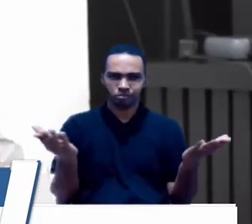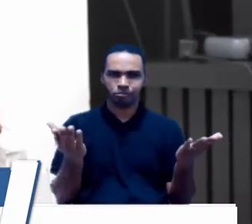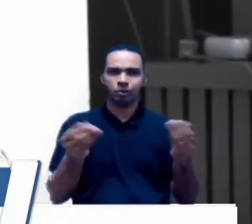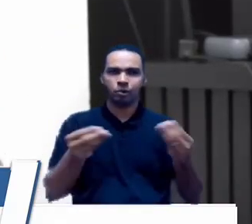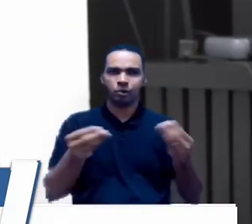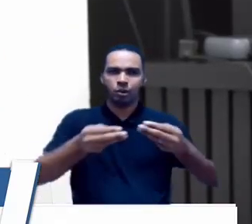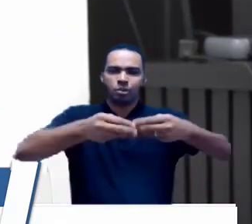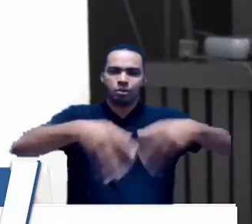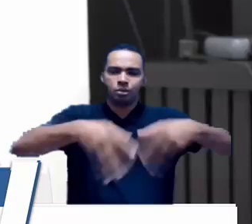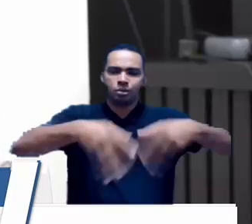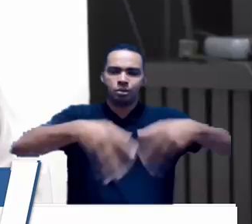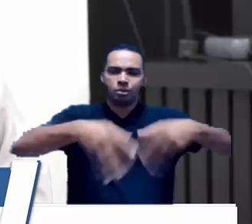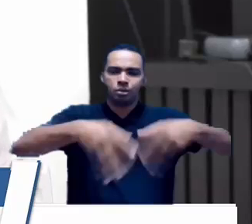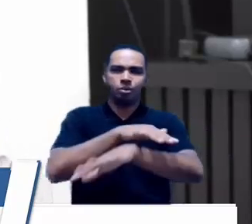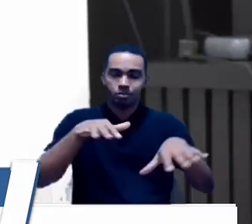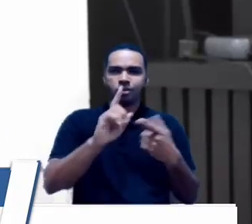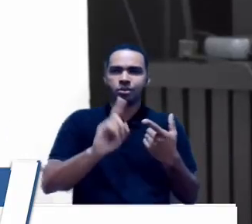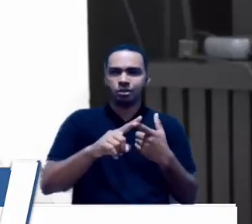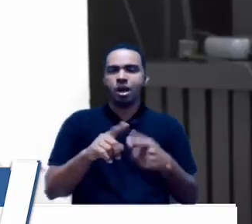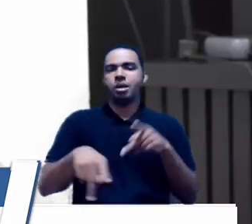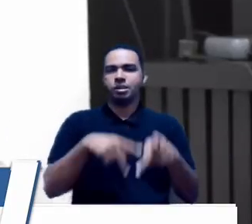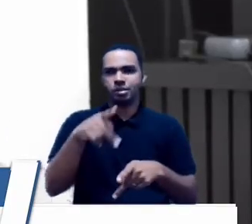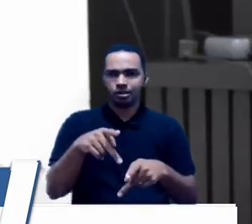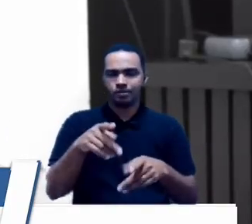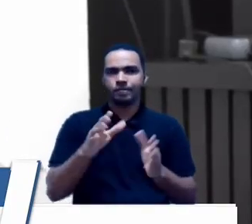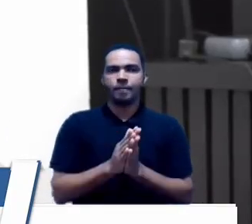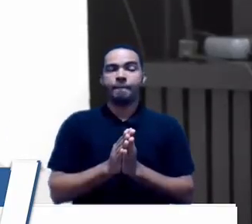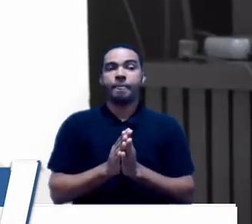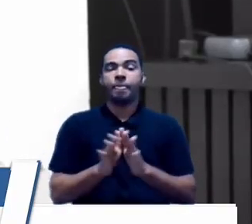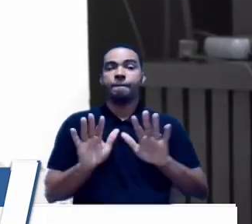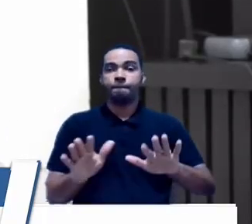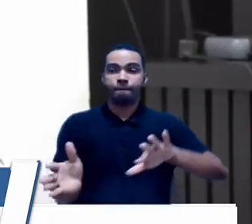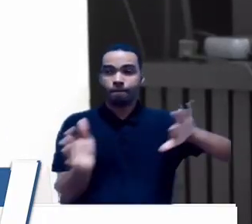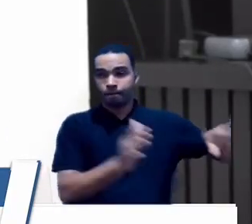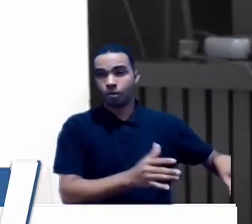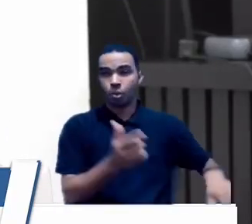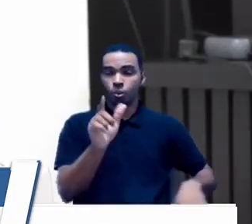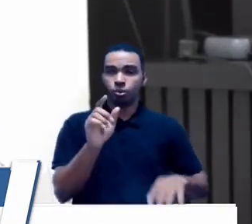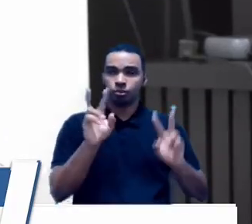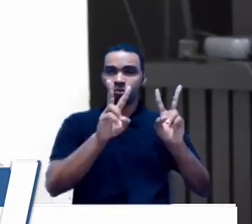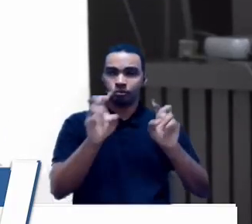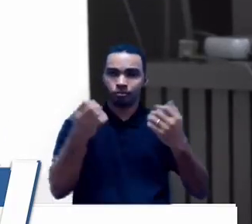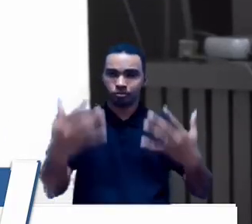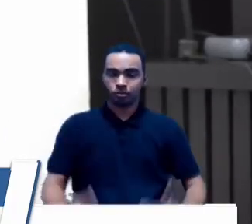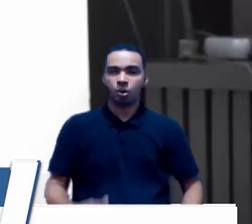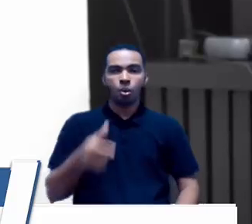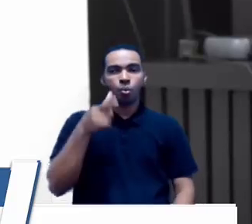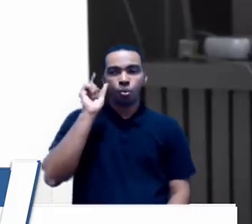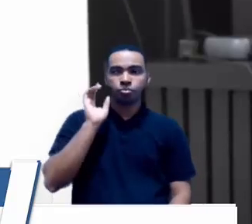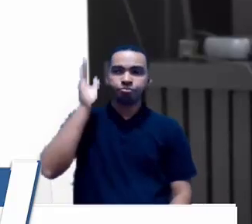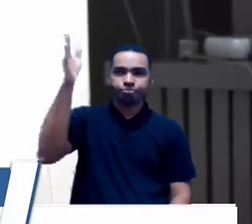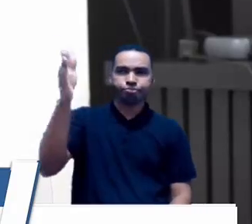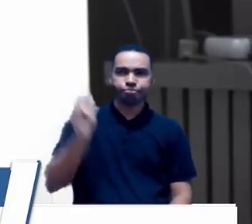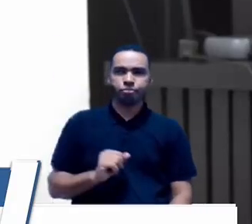também a população. Agora, outro assunto que eu venho falar, ontem eu estive lá no Hospital da